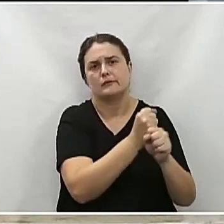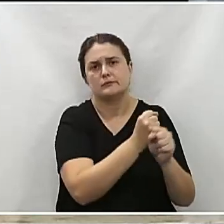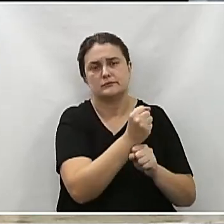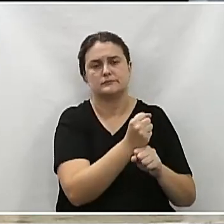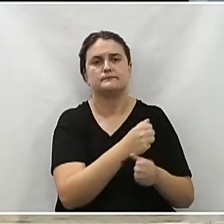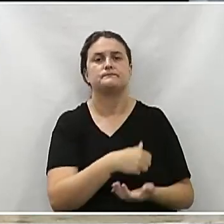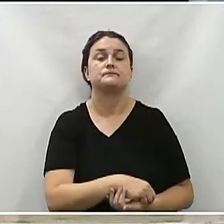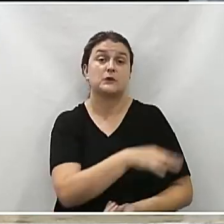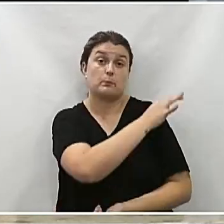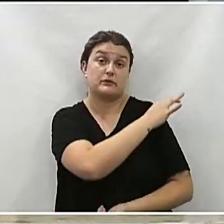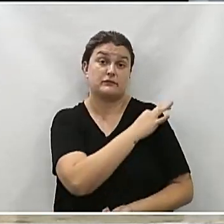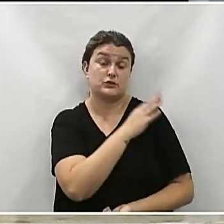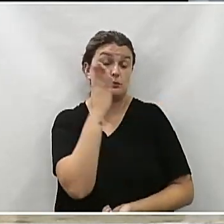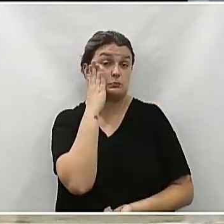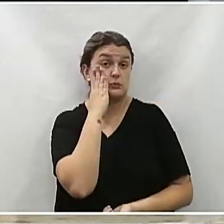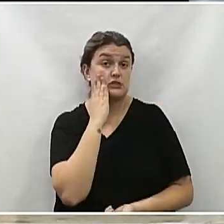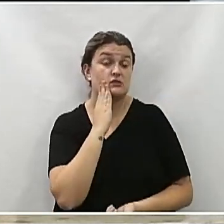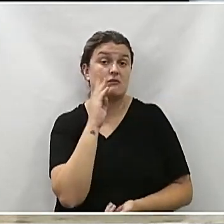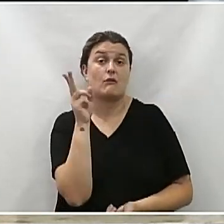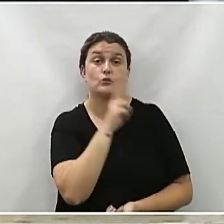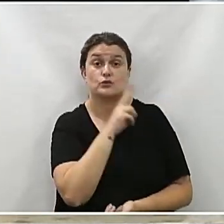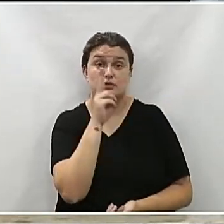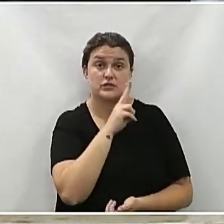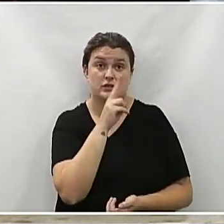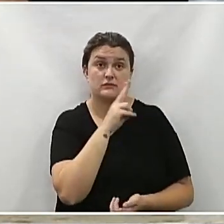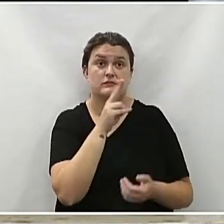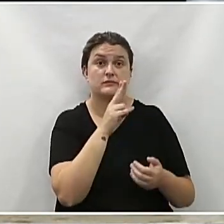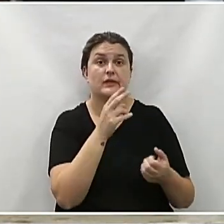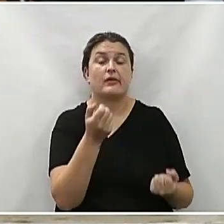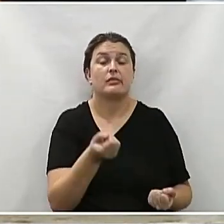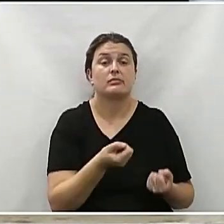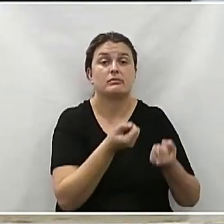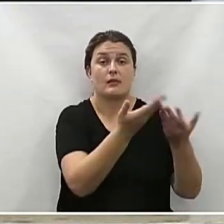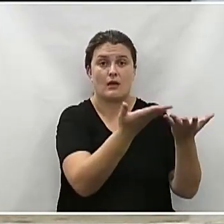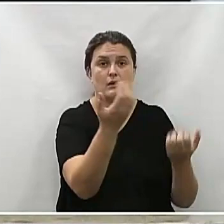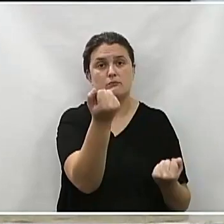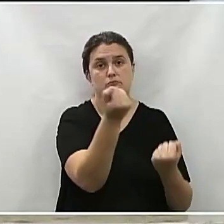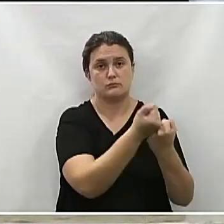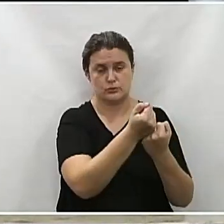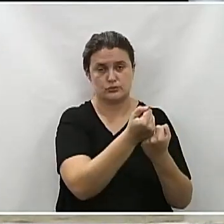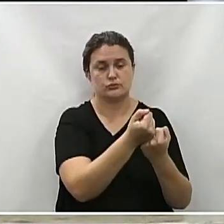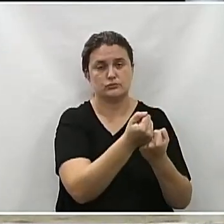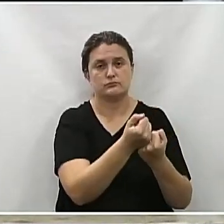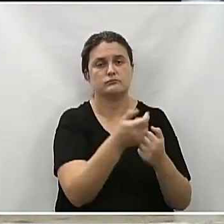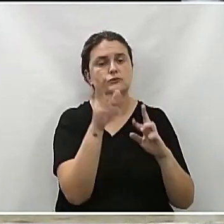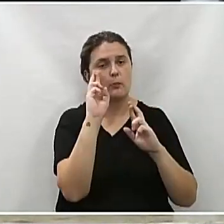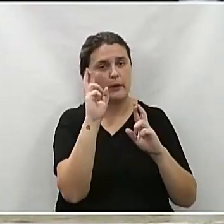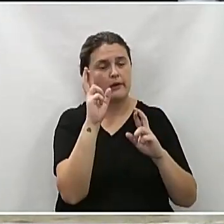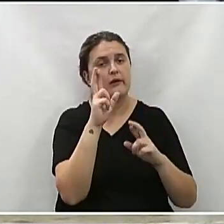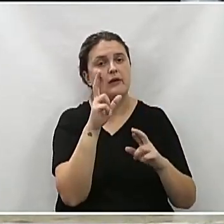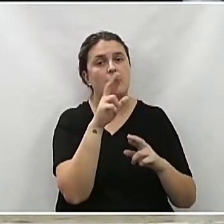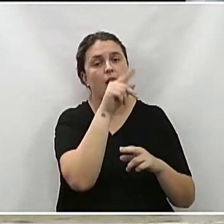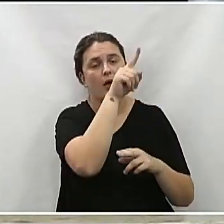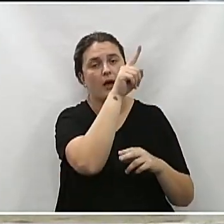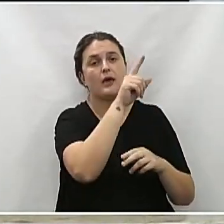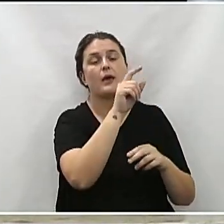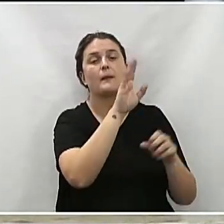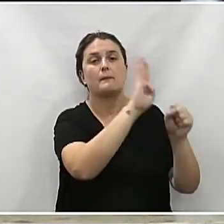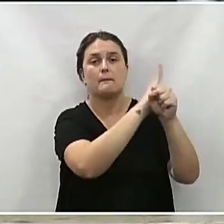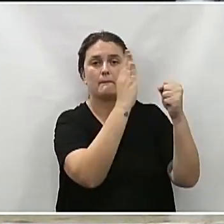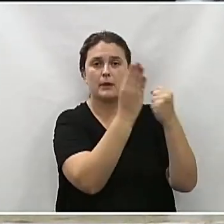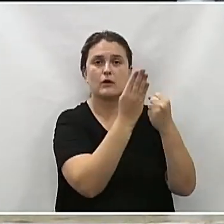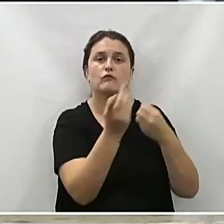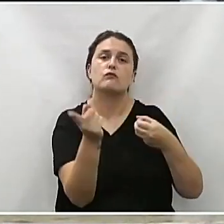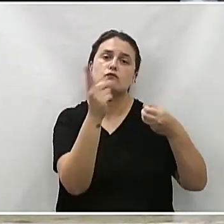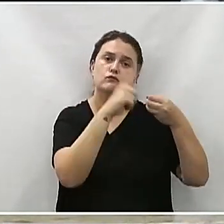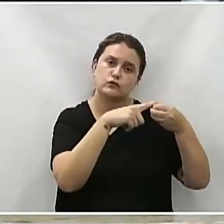e o prefeito Bachir, com a sua administração, tem dado a sua contrapartida e eu tenho certeza que logo o povo do bairro